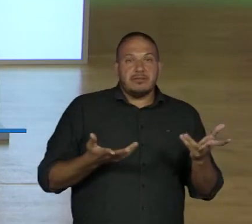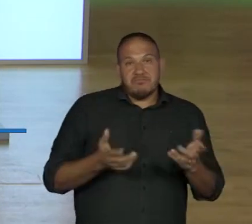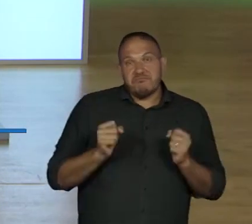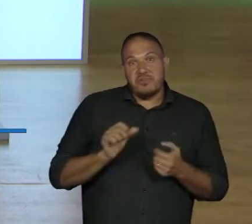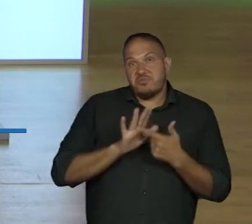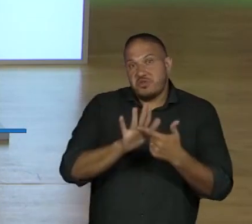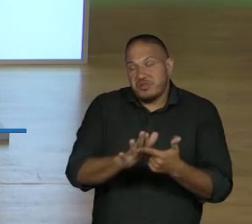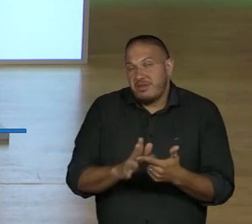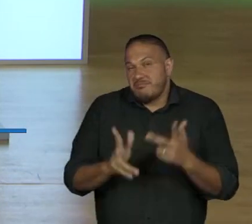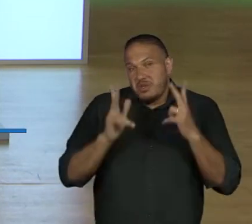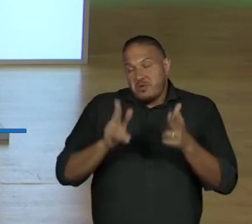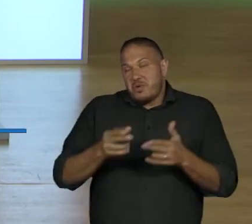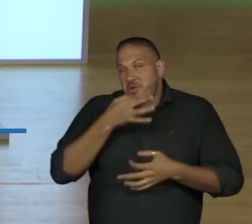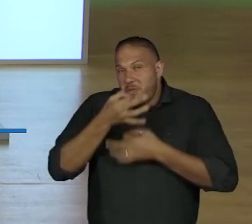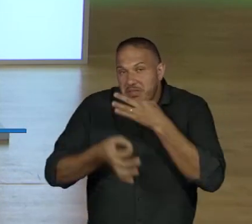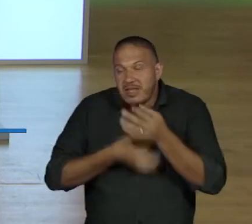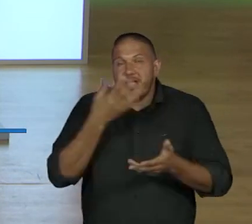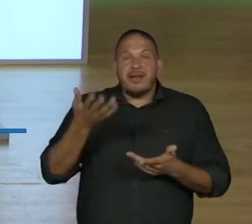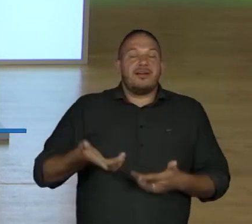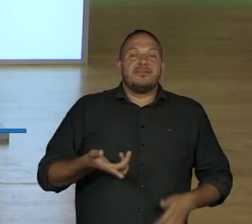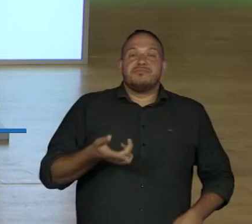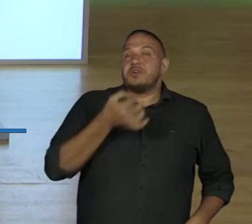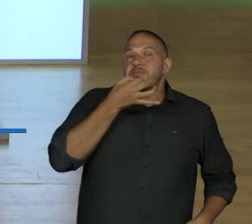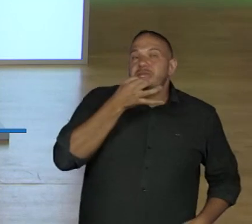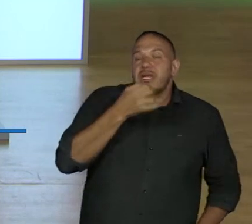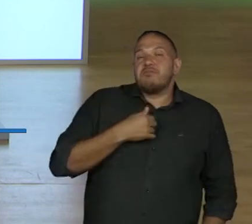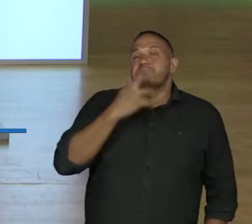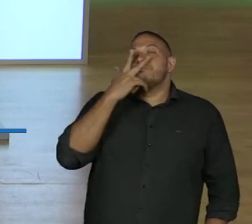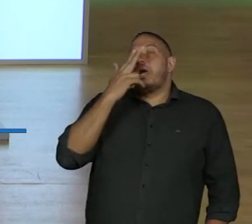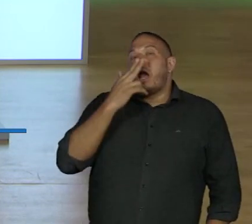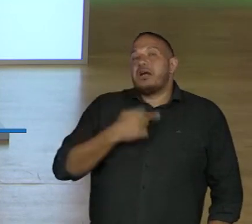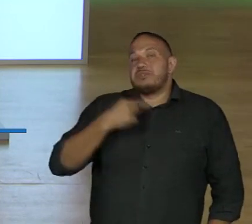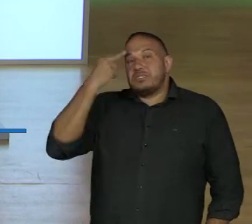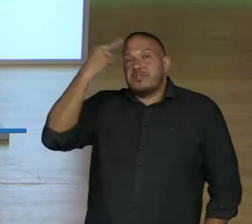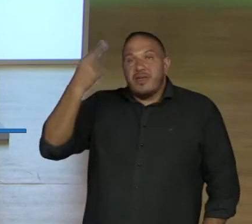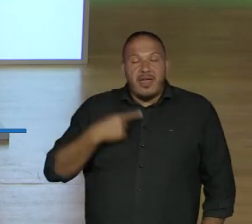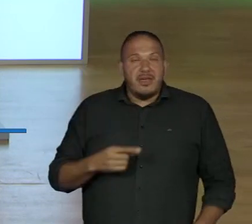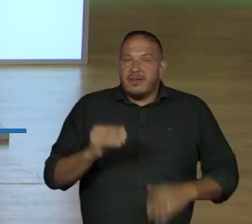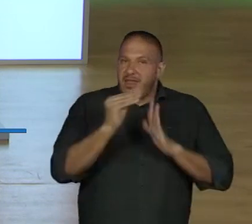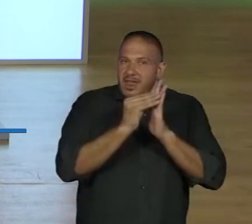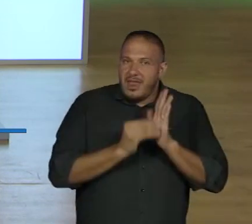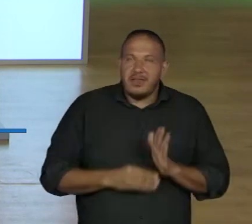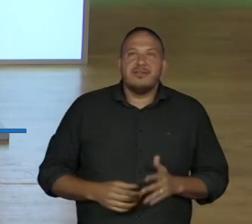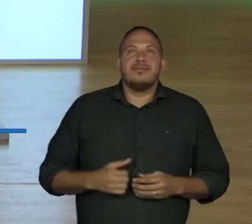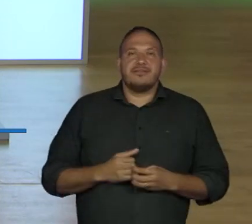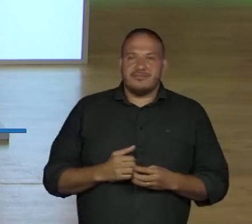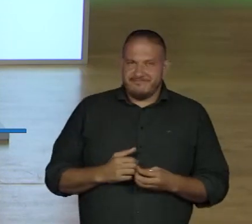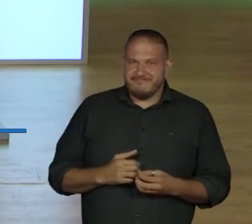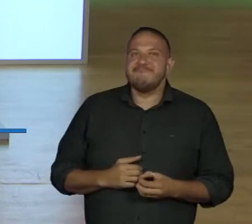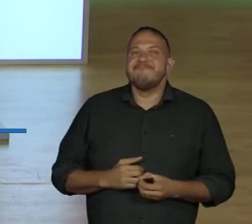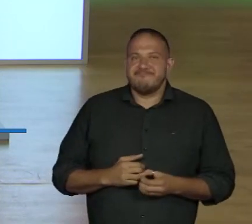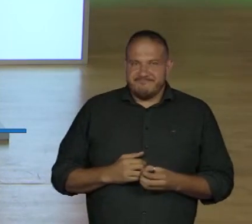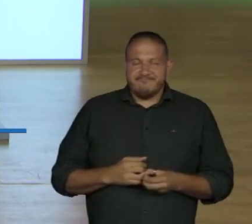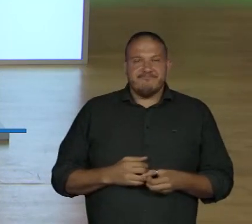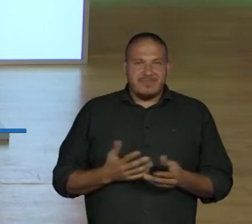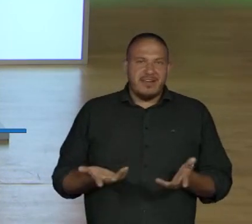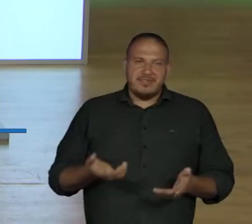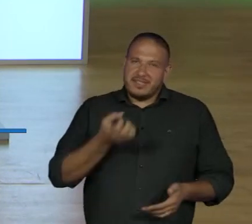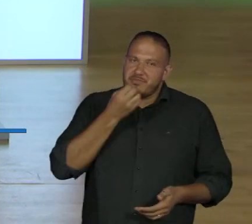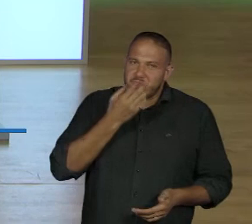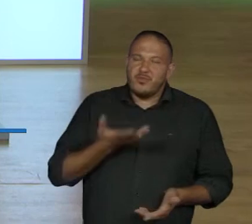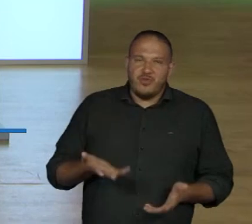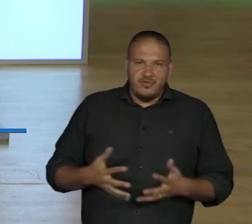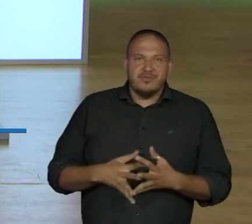colocaram, comentários, opiniões. Então, olha só como mais ampla. Tem todo um estudo atrás de uma boa reportagem, né? Sim. Tem